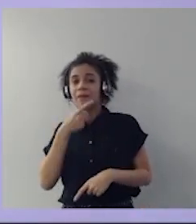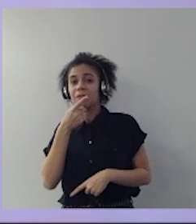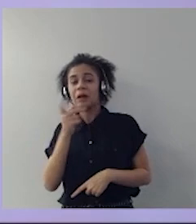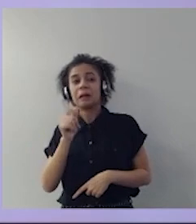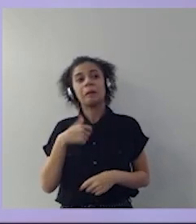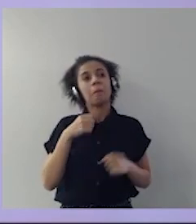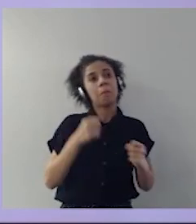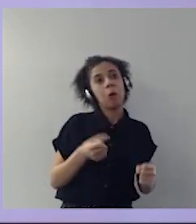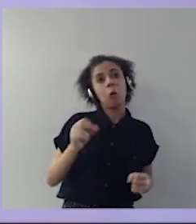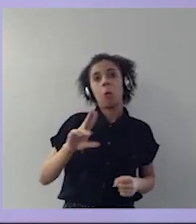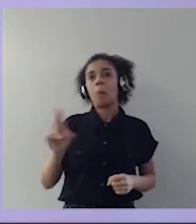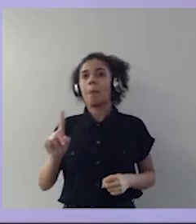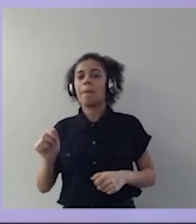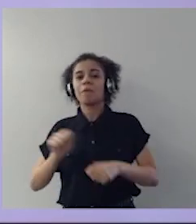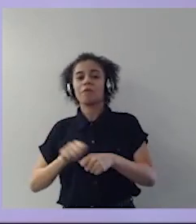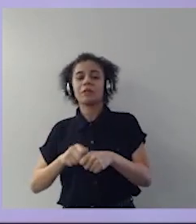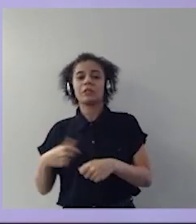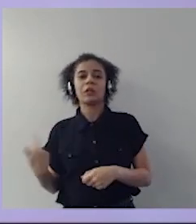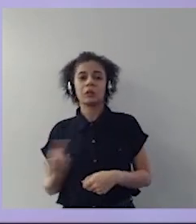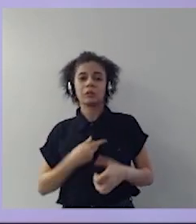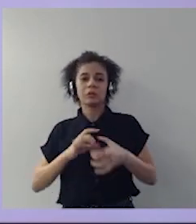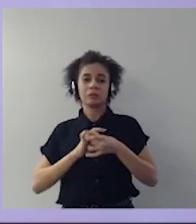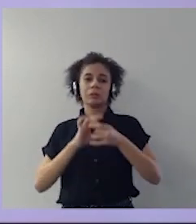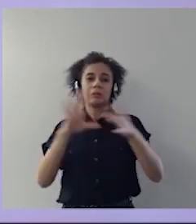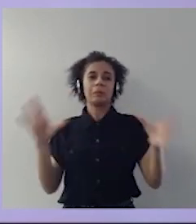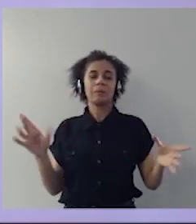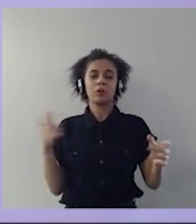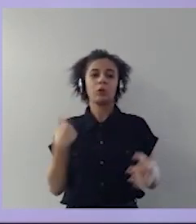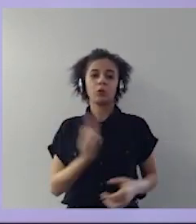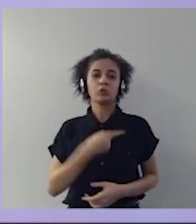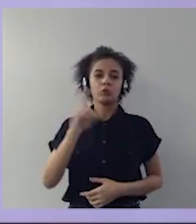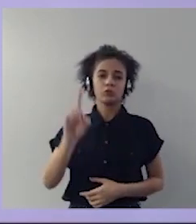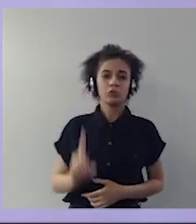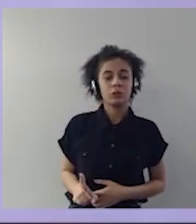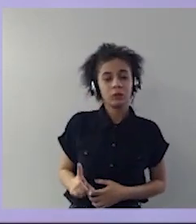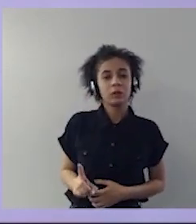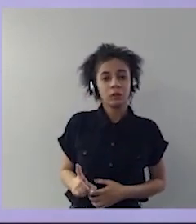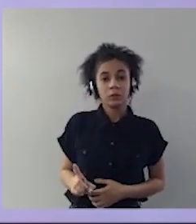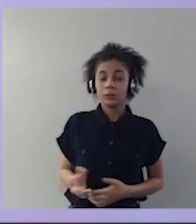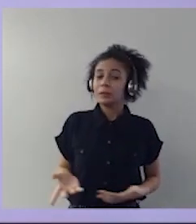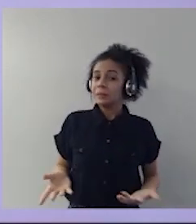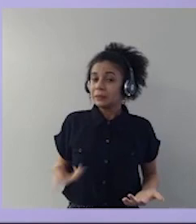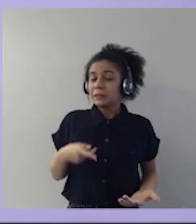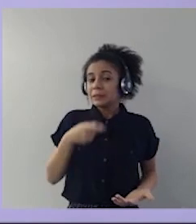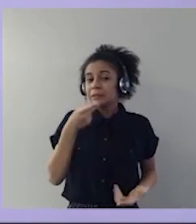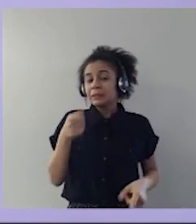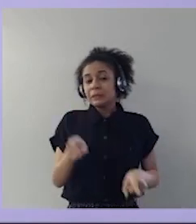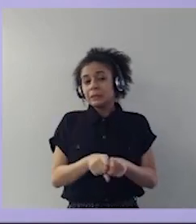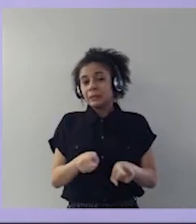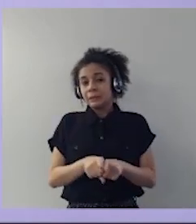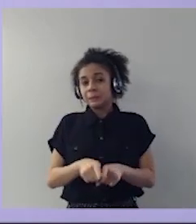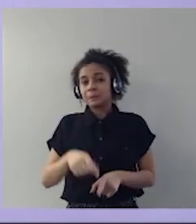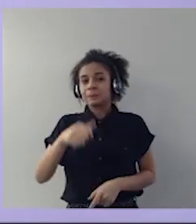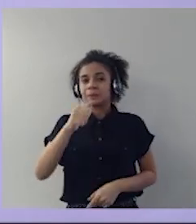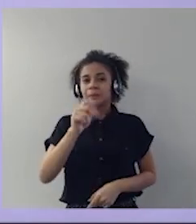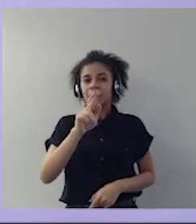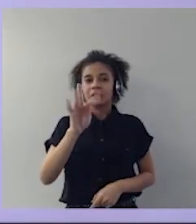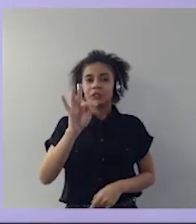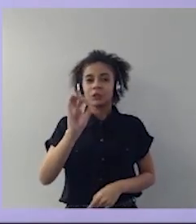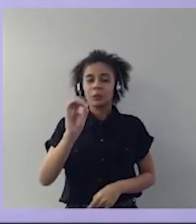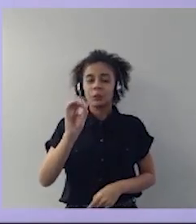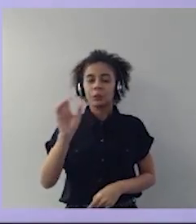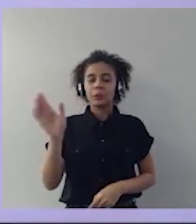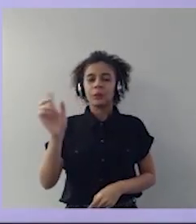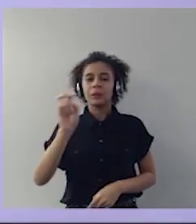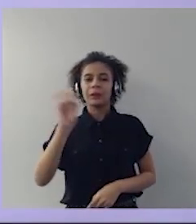ou não exercitar algumas das nossas liberdades. Logo, não será demais dizer que o artigo 5º, inciso 2,